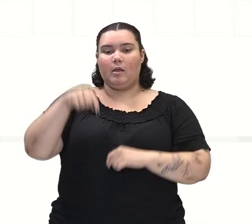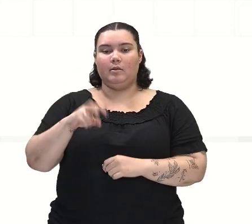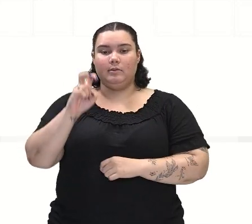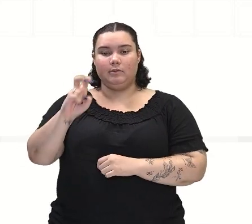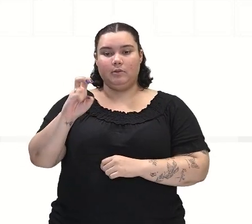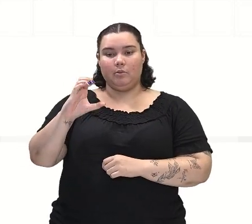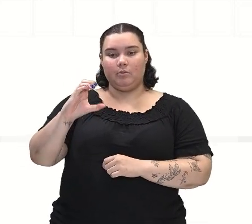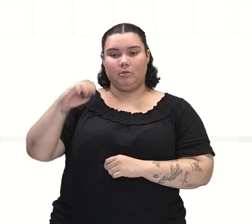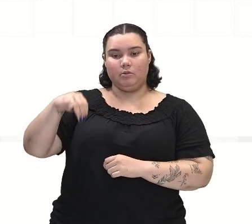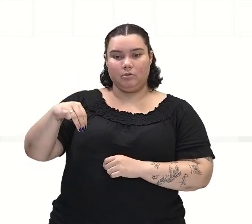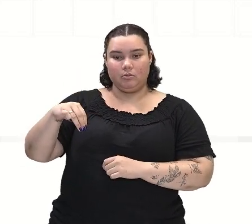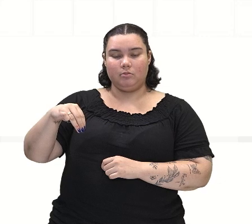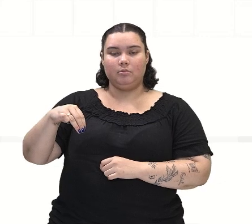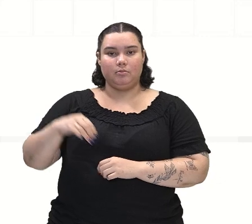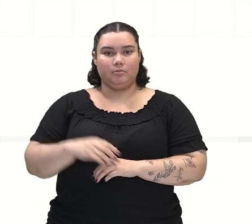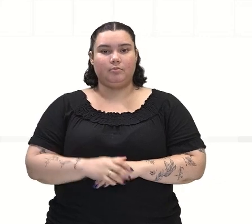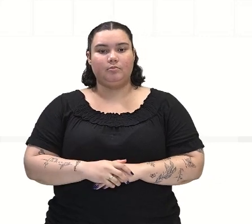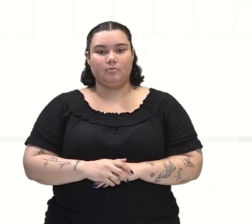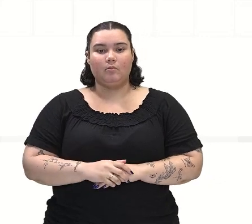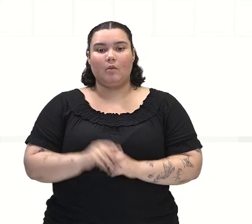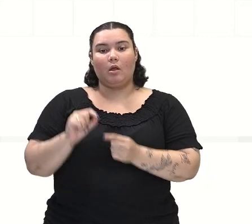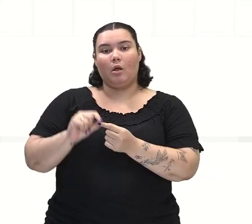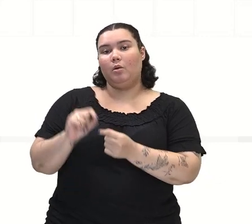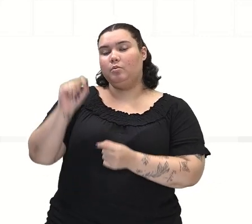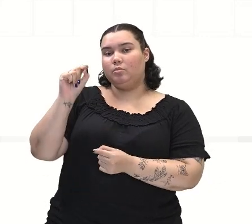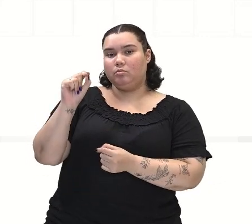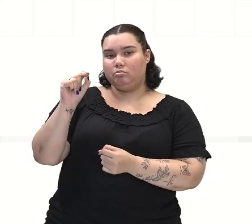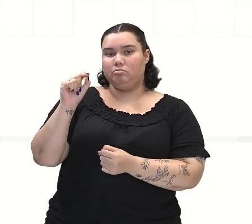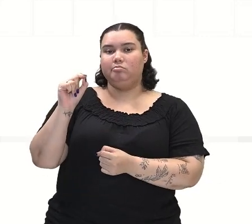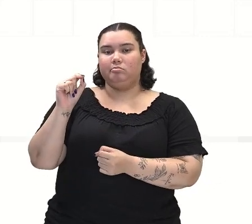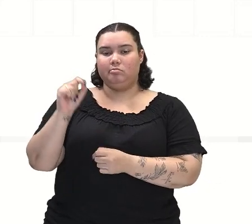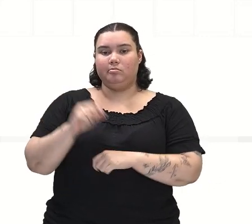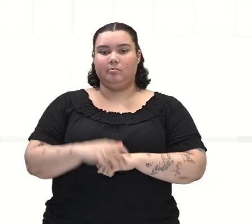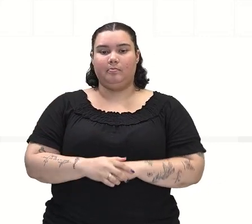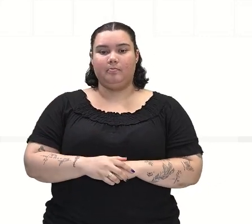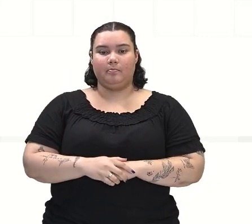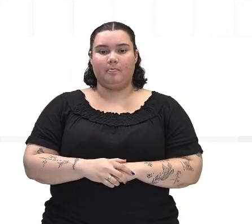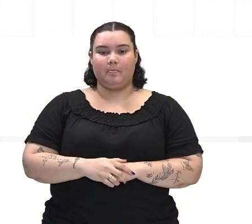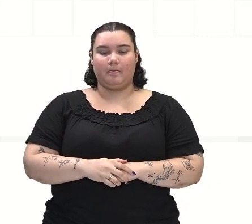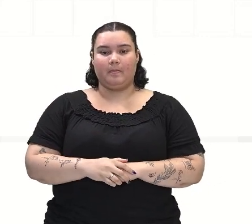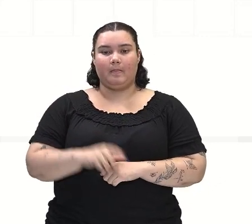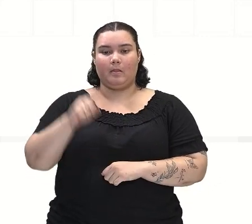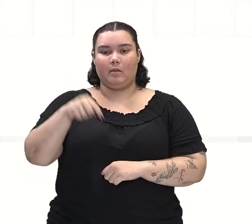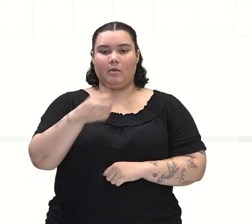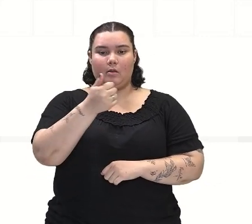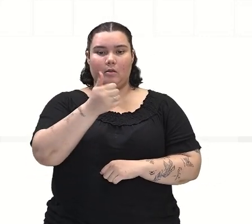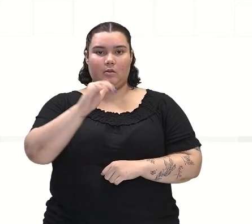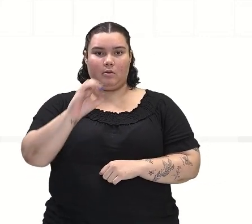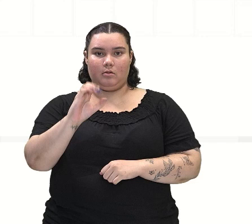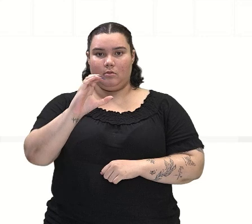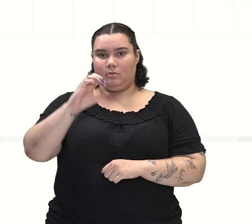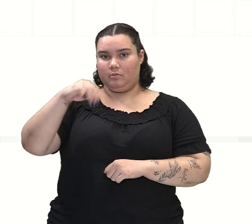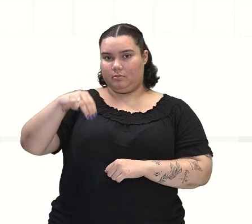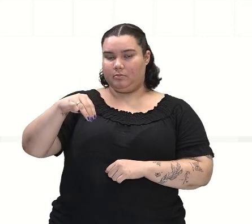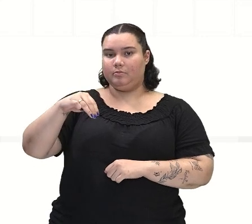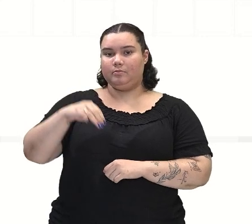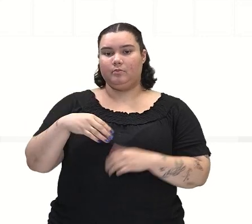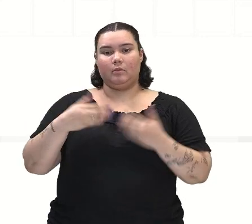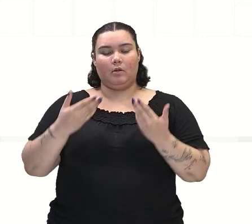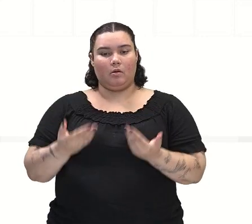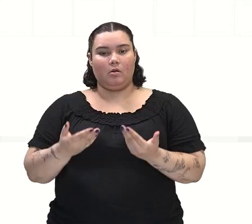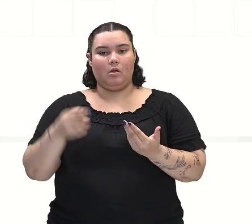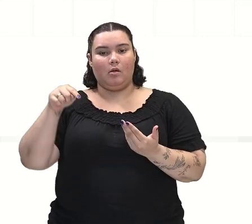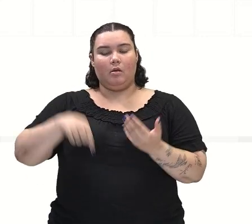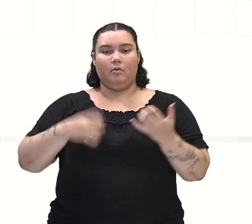5 centímetros. E a altura mede 10 centímetros. Então, são